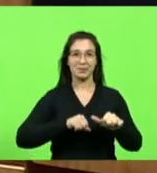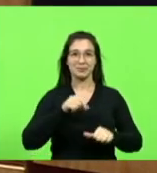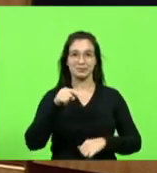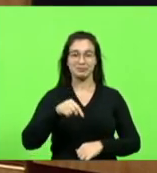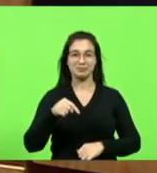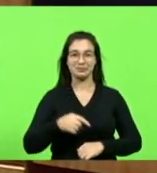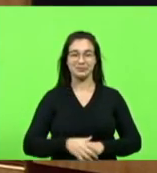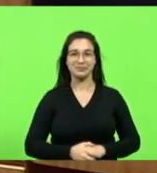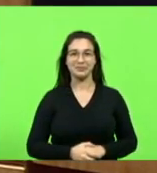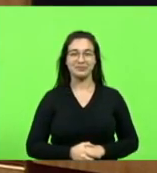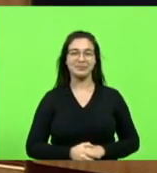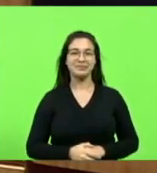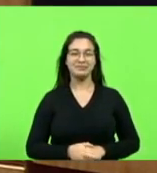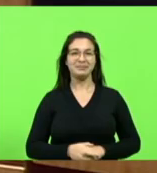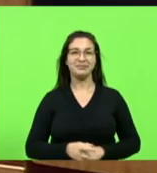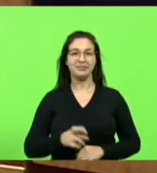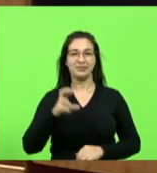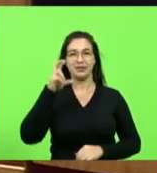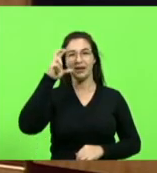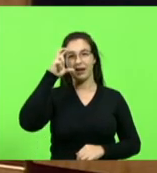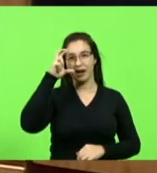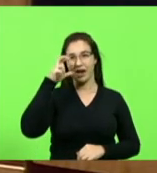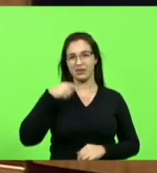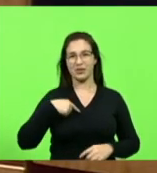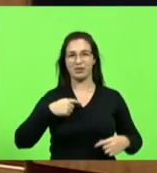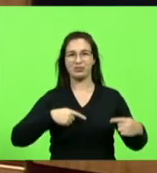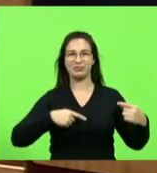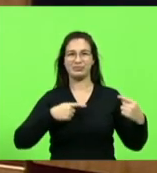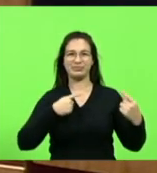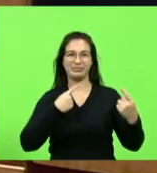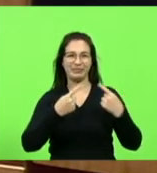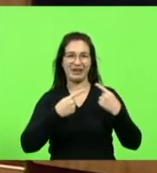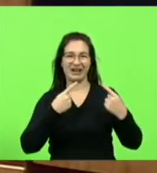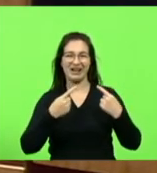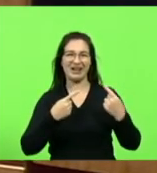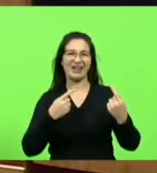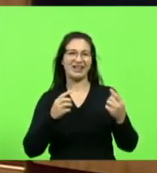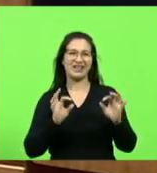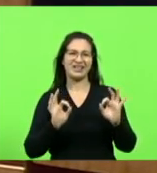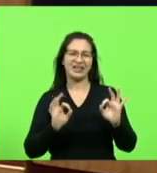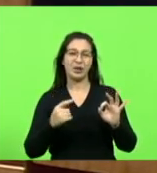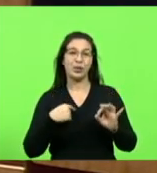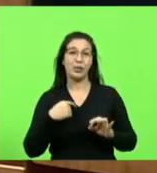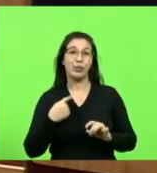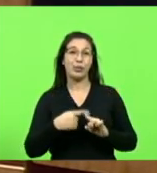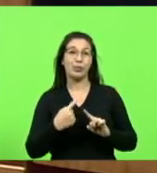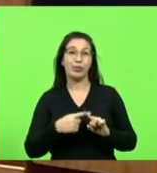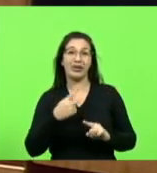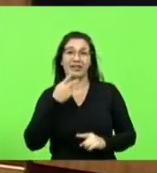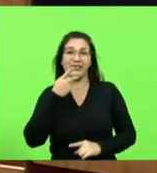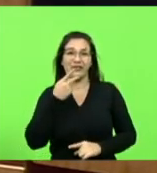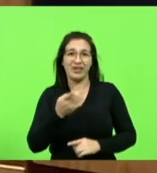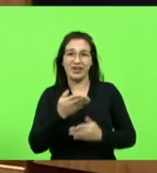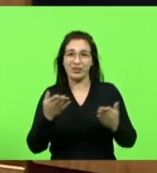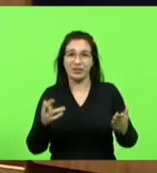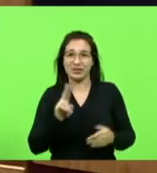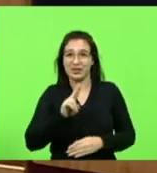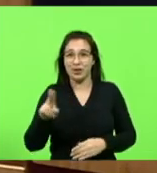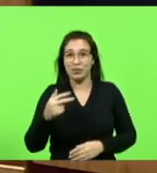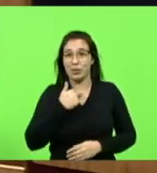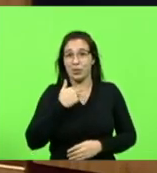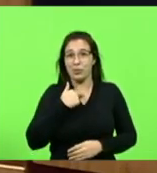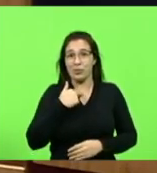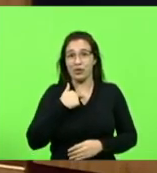Deputado Alba, eu não vou bater boca com o senhor, até eu não posso nem mencionar o seu nome, não pela ordem, mas eu fui tão mencionado pelo senhor que eu estou até me